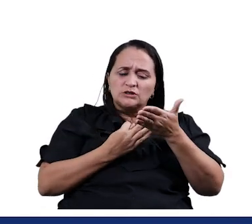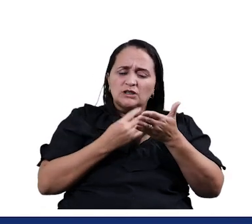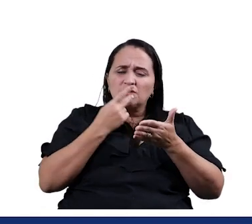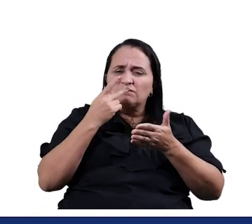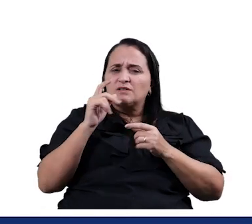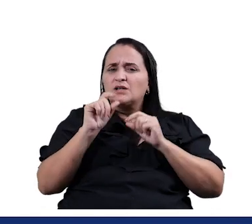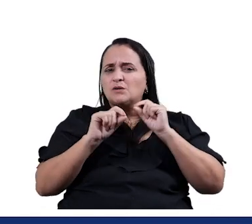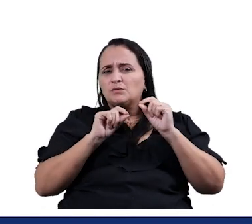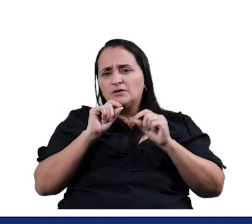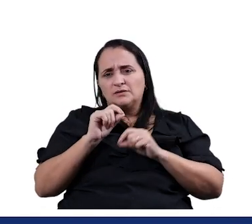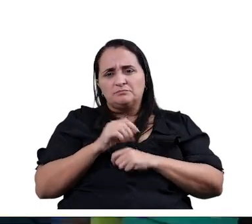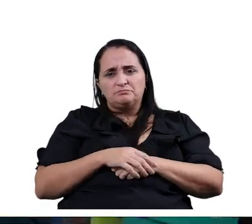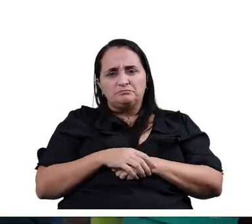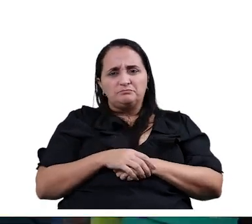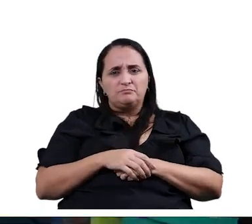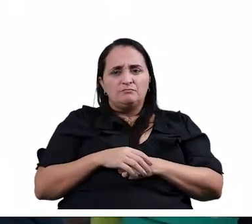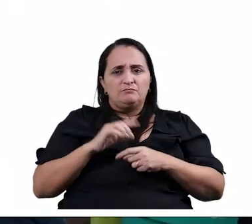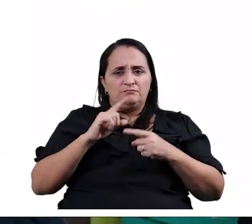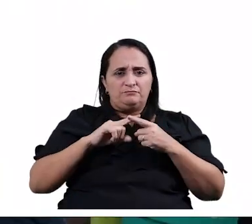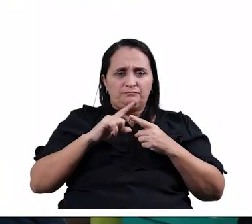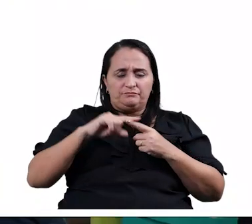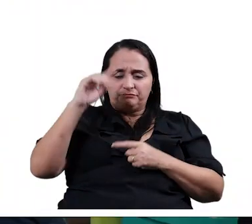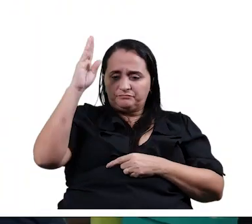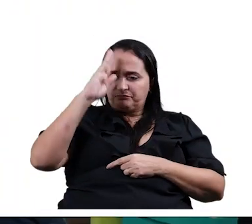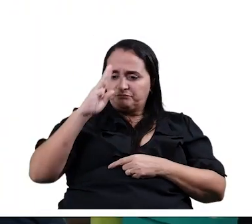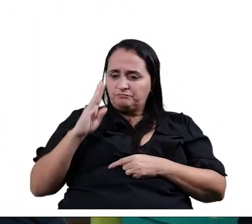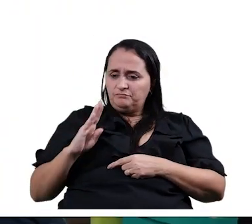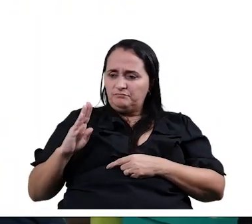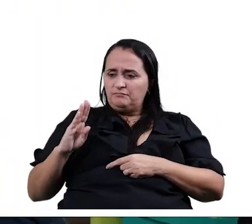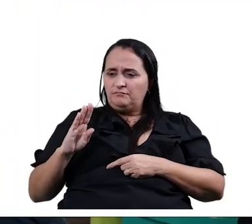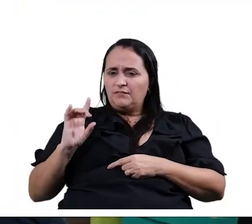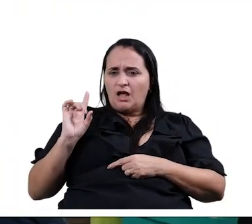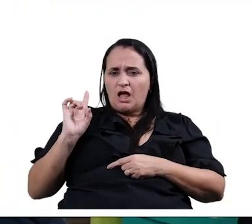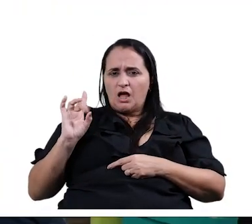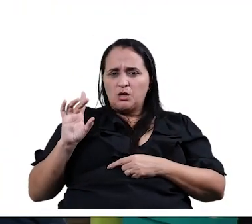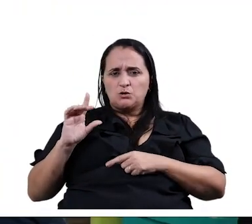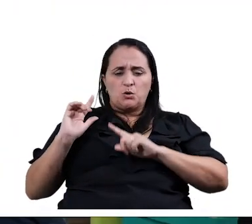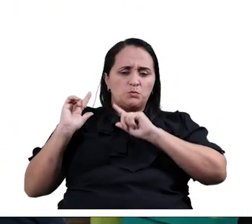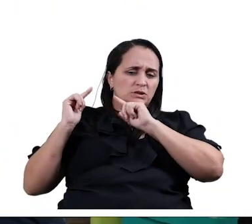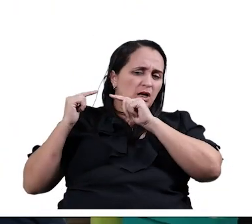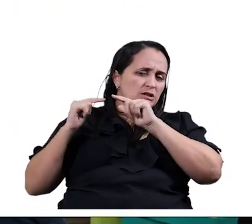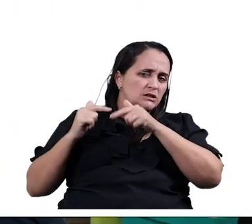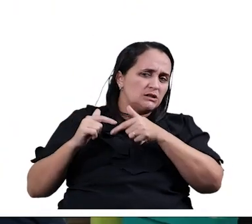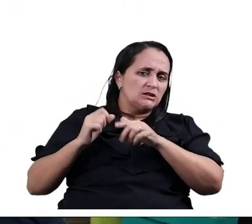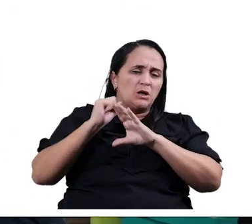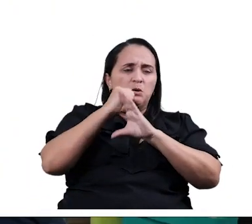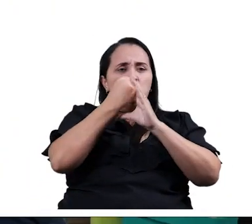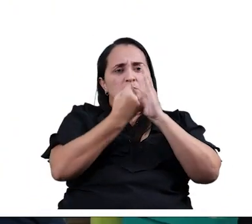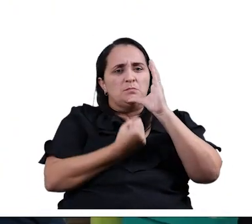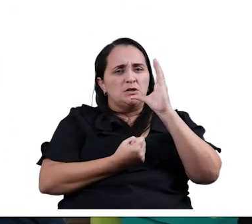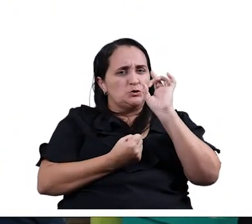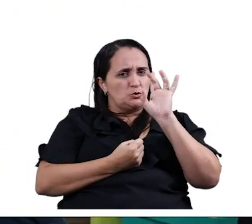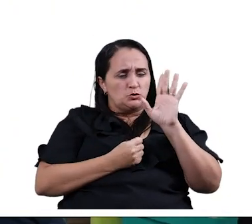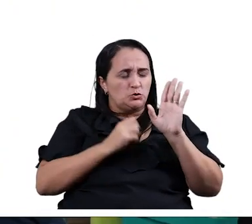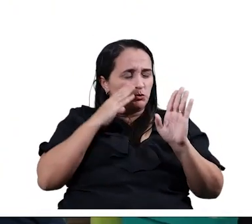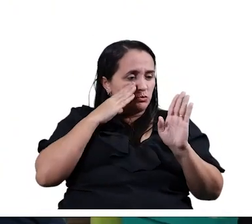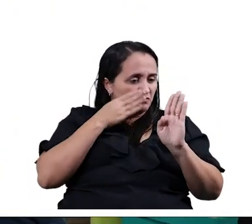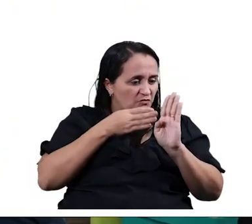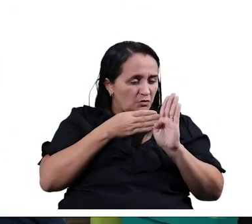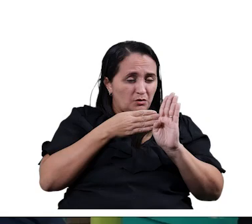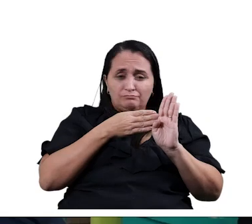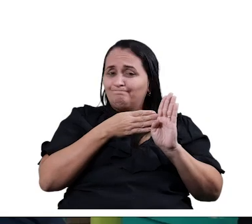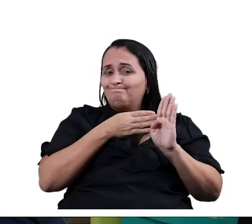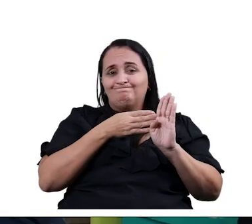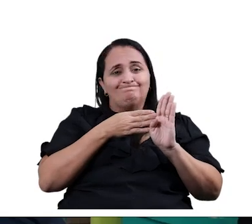fato específico, porque o Brasil não é um país com muita tradição no basquete. É um país em que todo